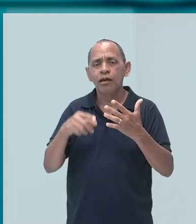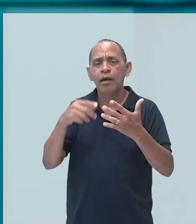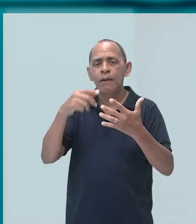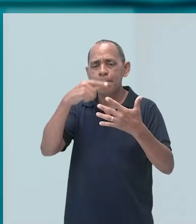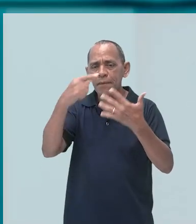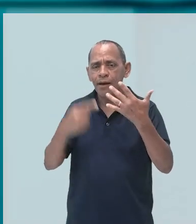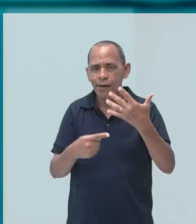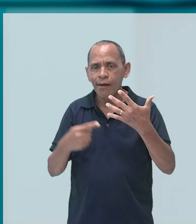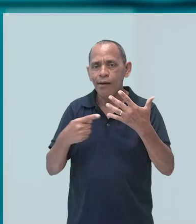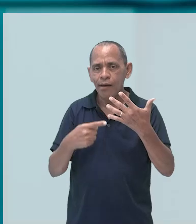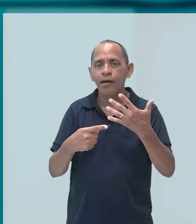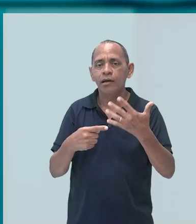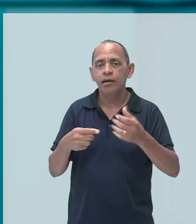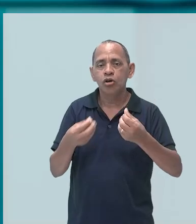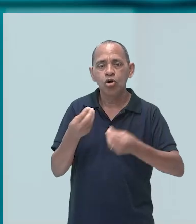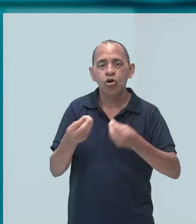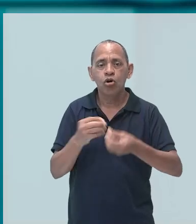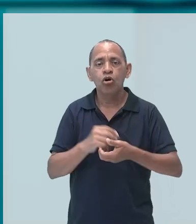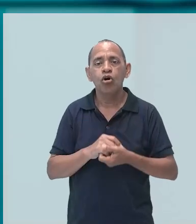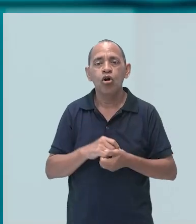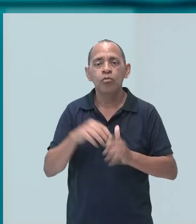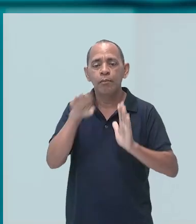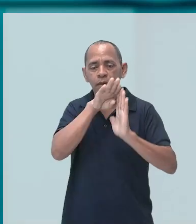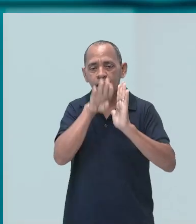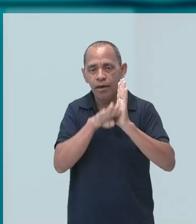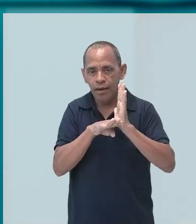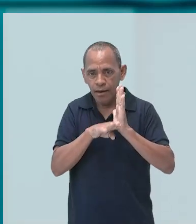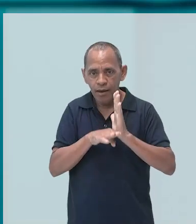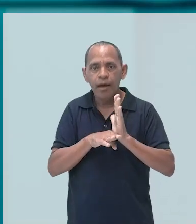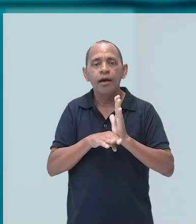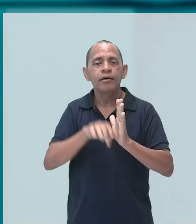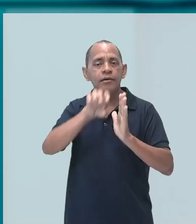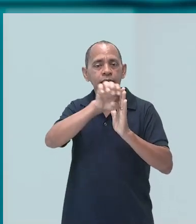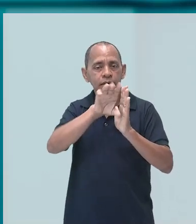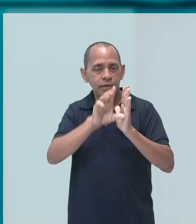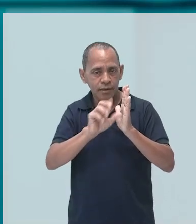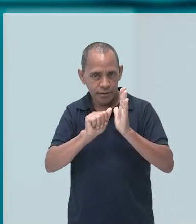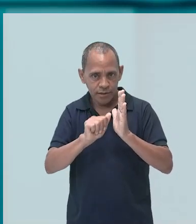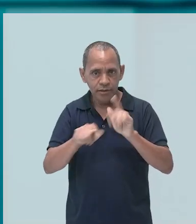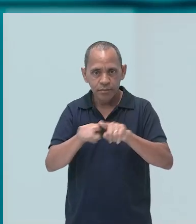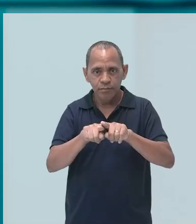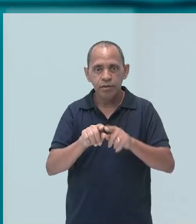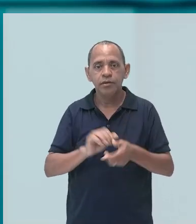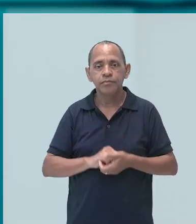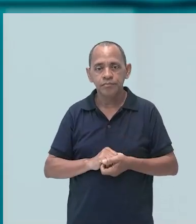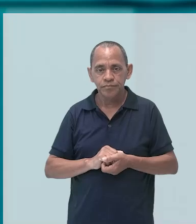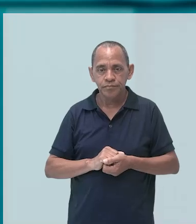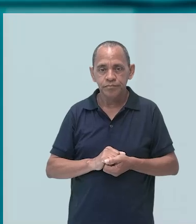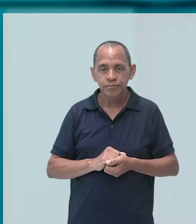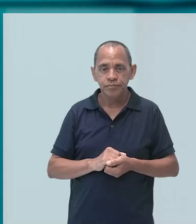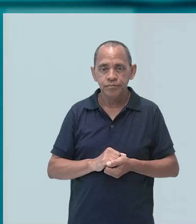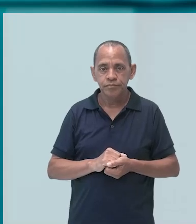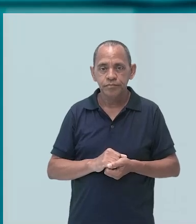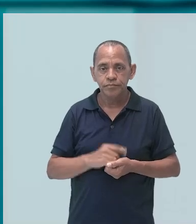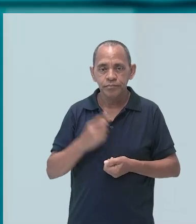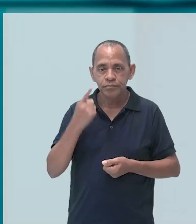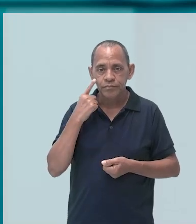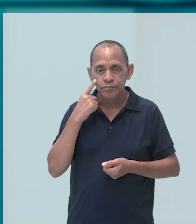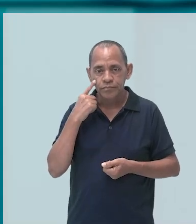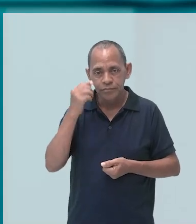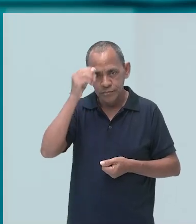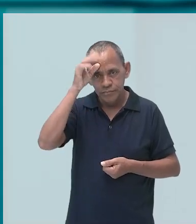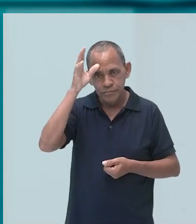vão tratar da regulamentação, correto, do nosso Estatuto para as Crianças e Adolescentes do Brasil, tá bom? E aí, então,